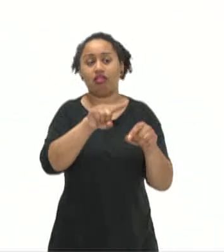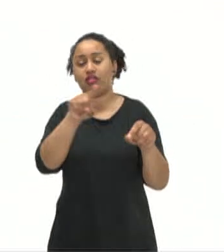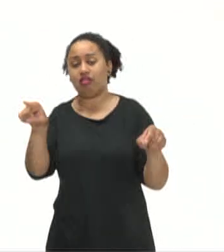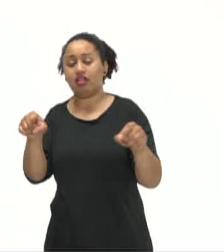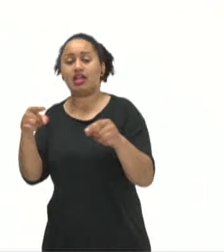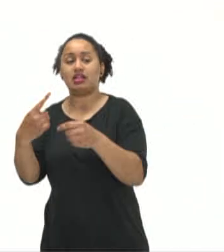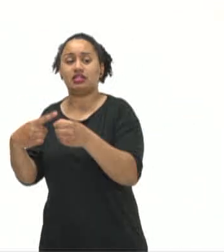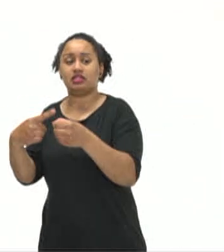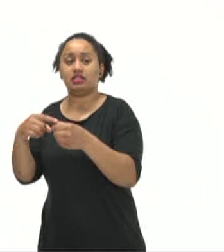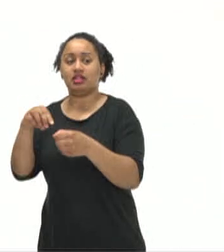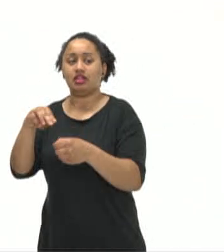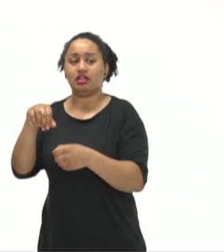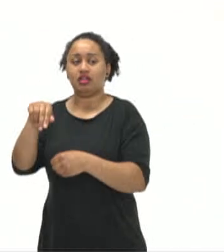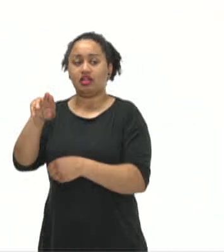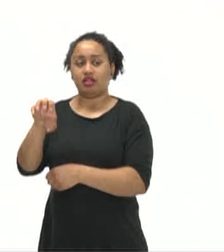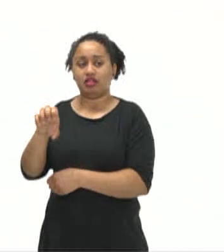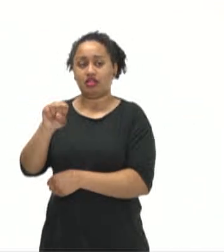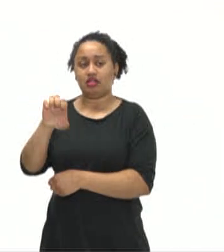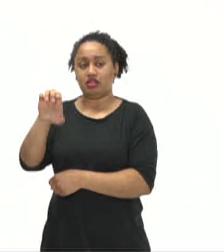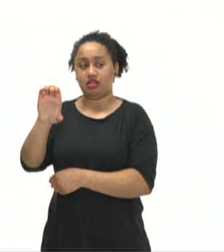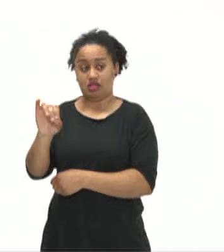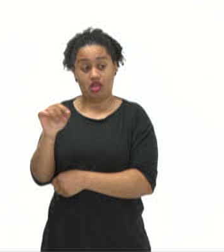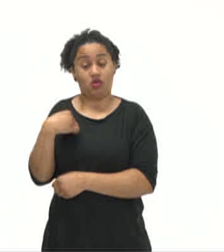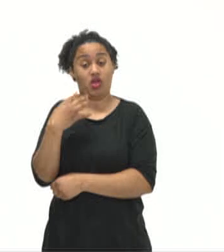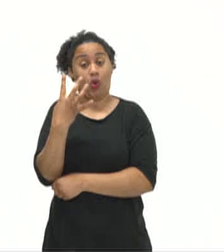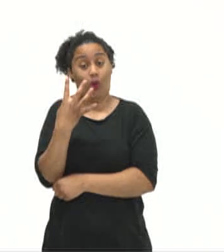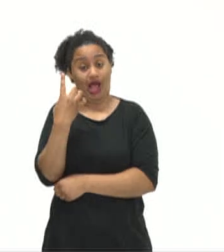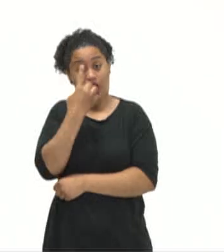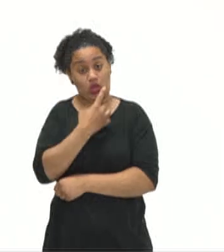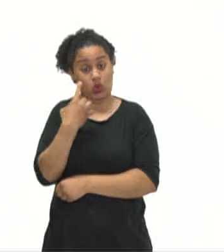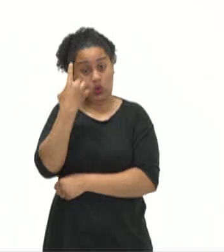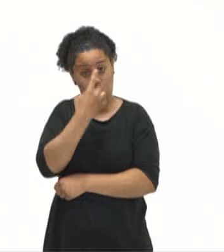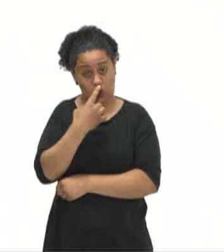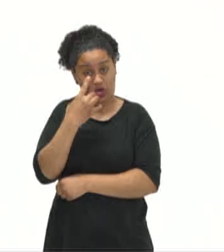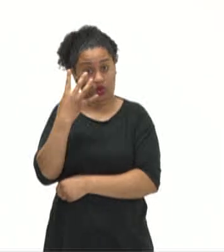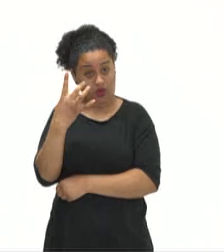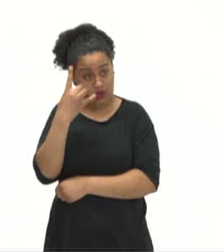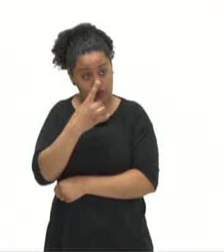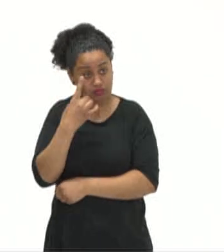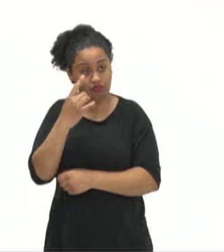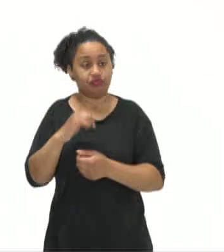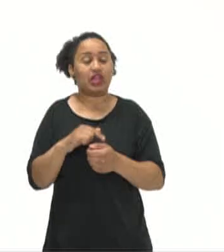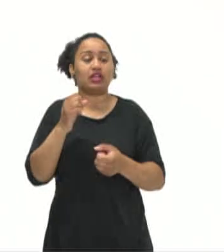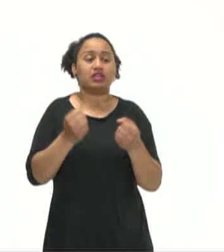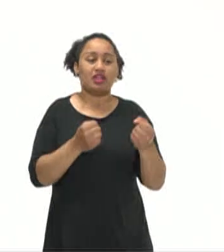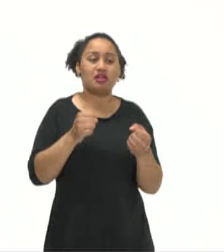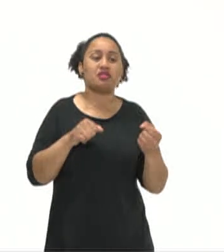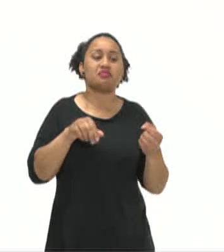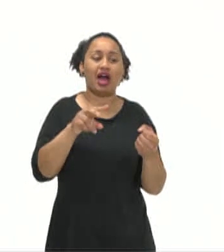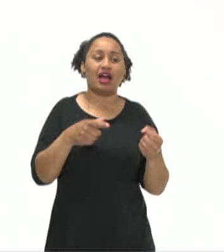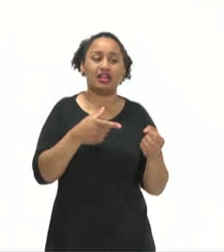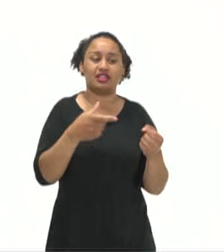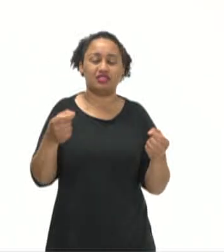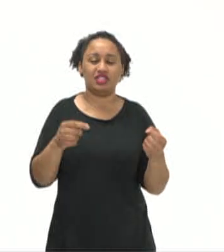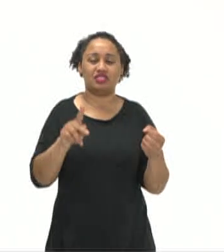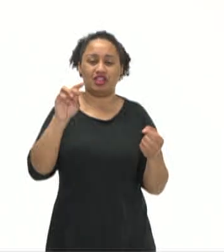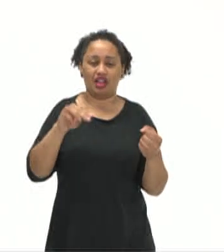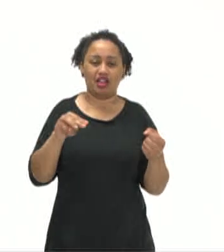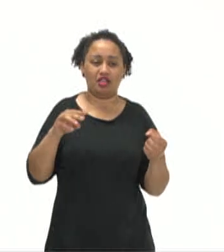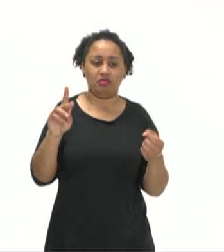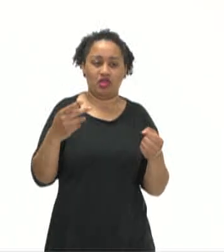em 4 horas. Sublinha aí 4 horas. Se o motorista tivesse aumentado em 20 km por